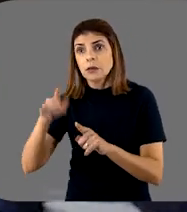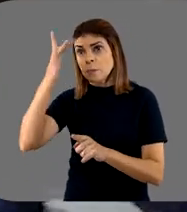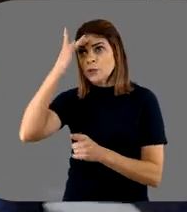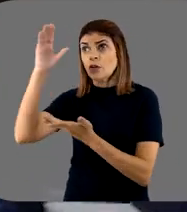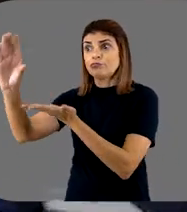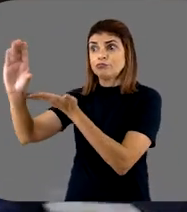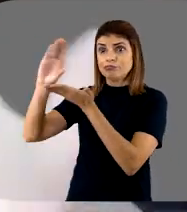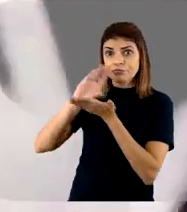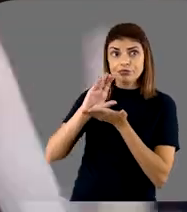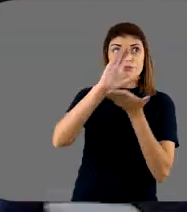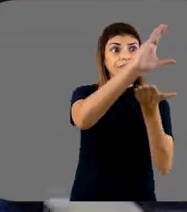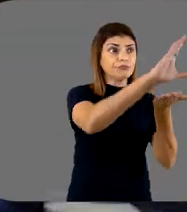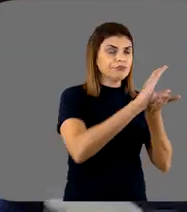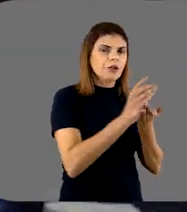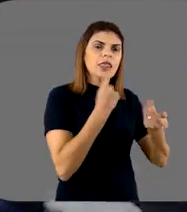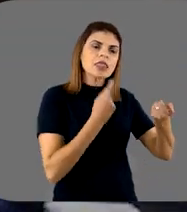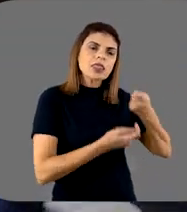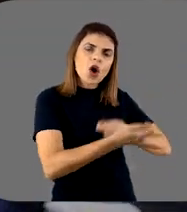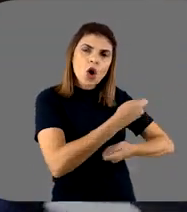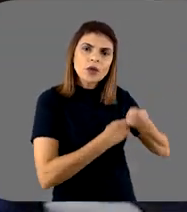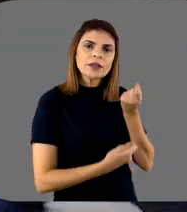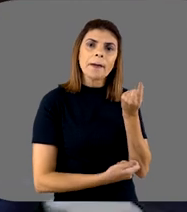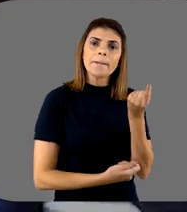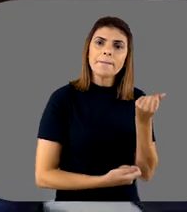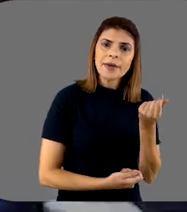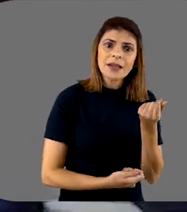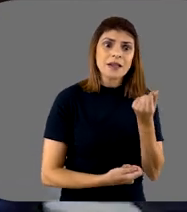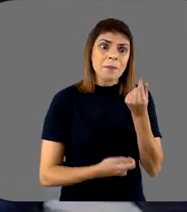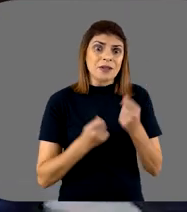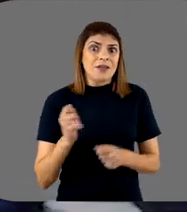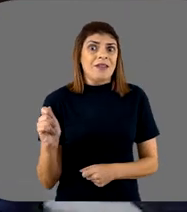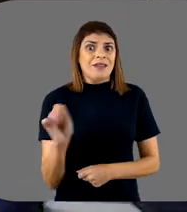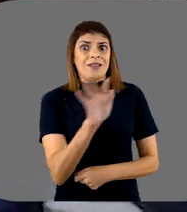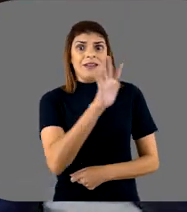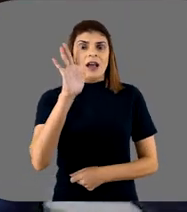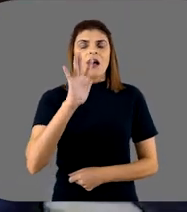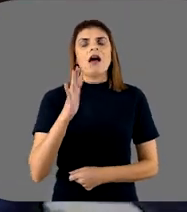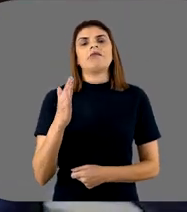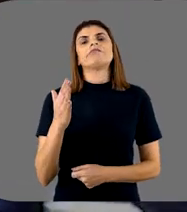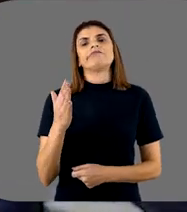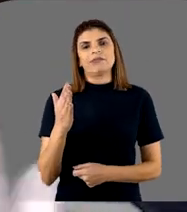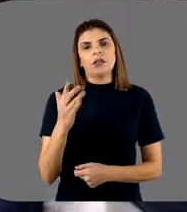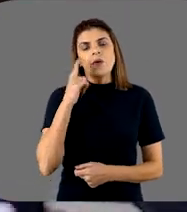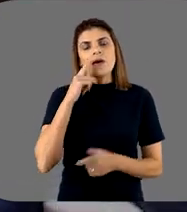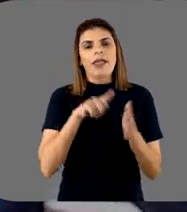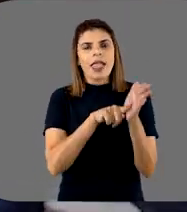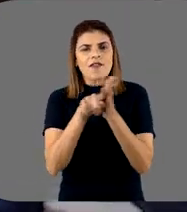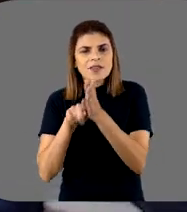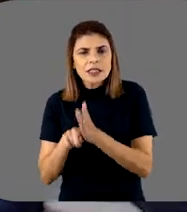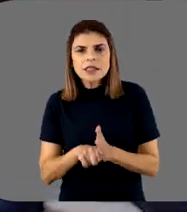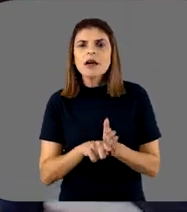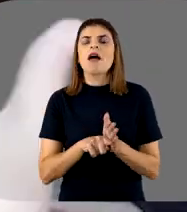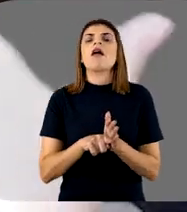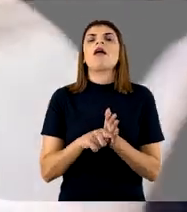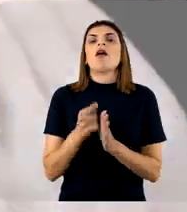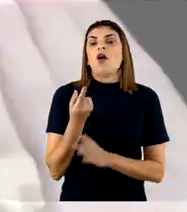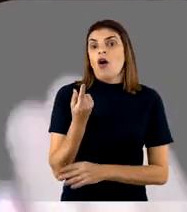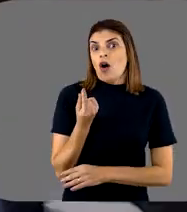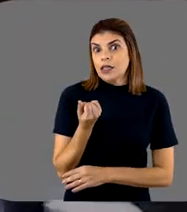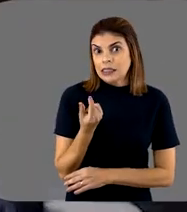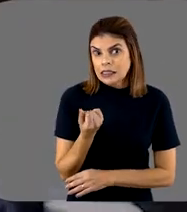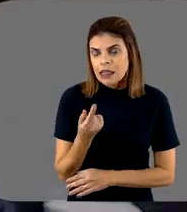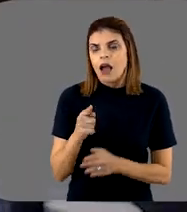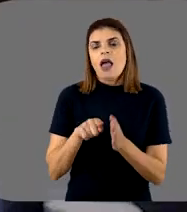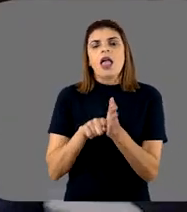novos fornecedores negociar preço comprar com preços altíssimos Então essa ideia da revisão orçamentária